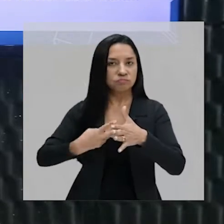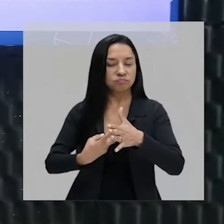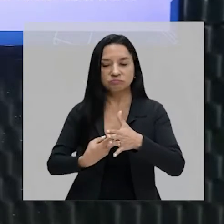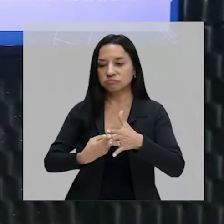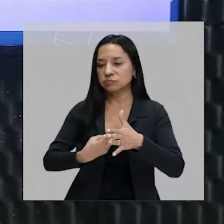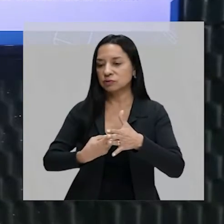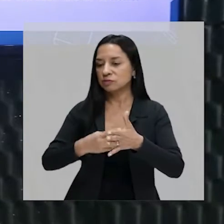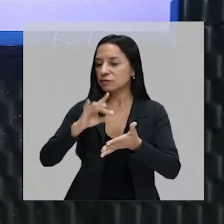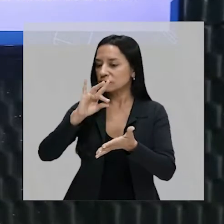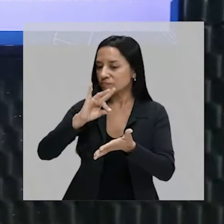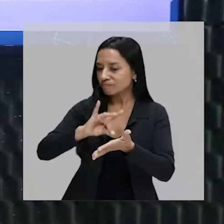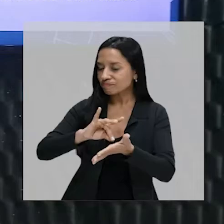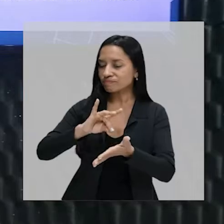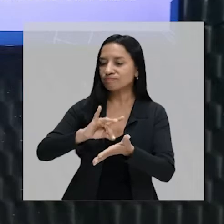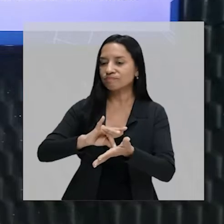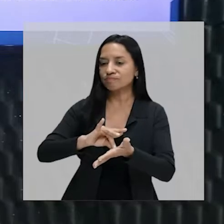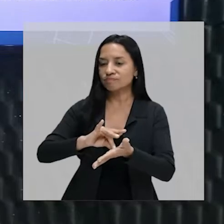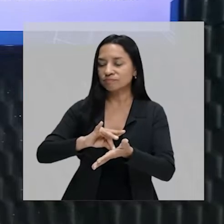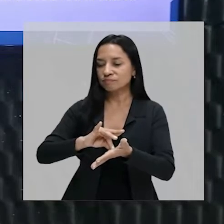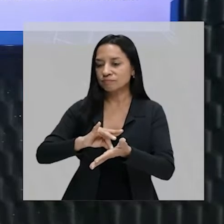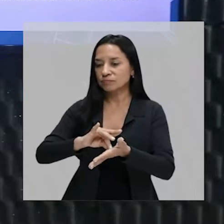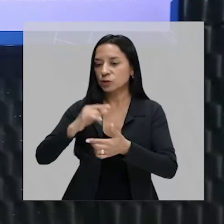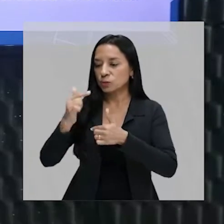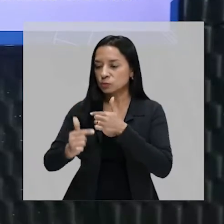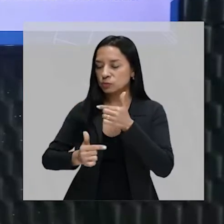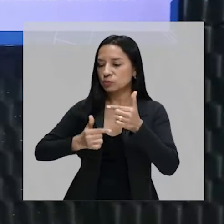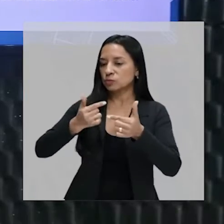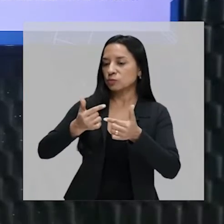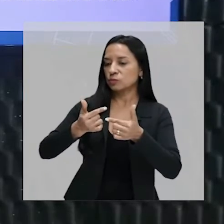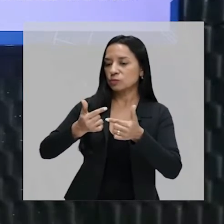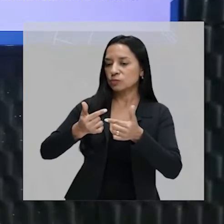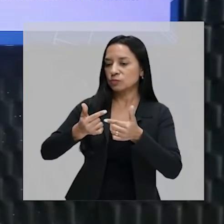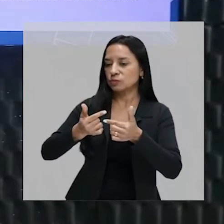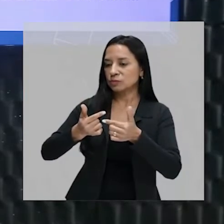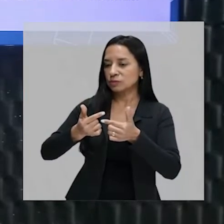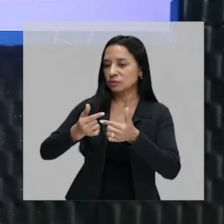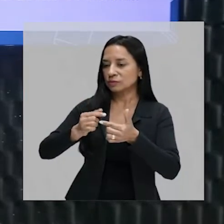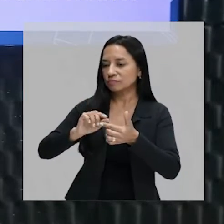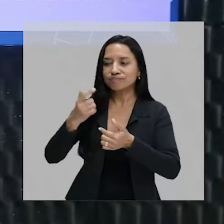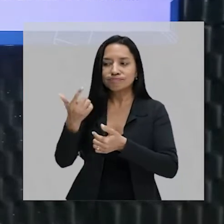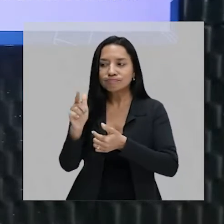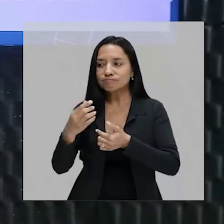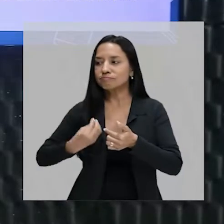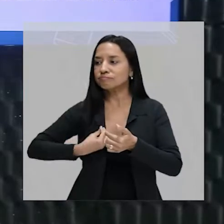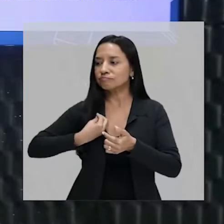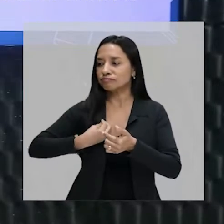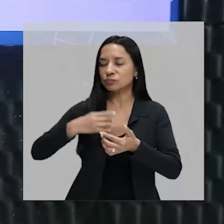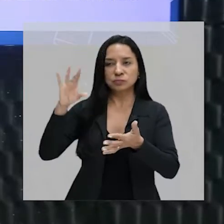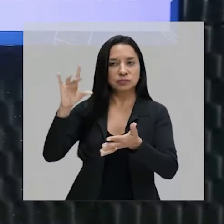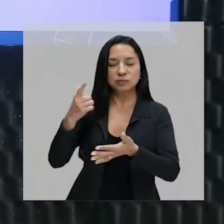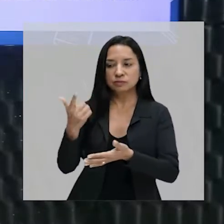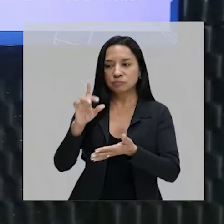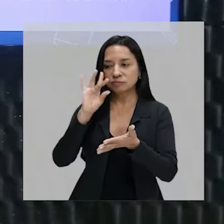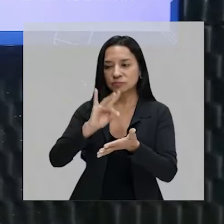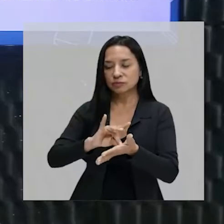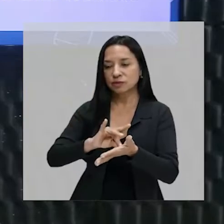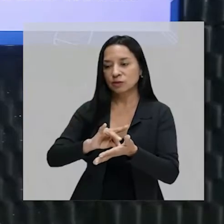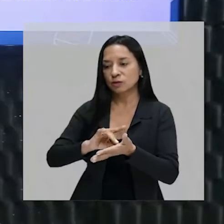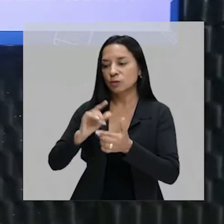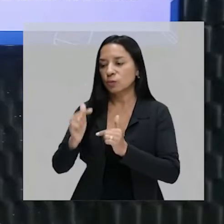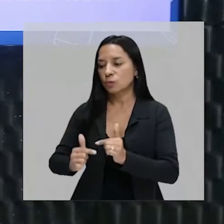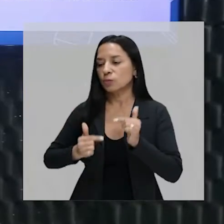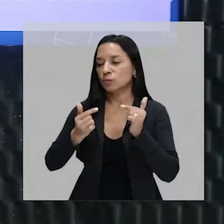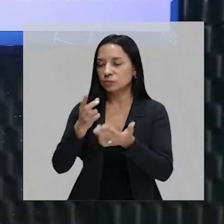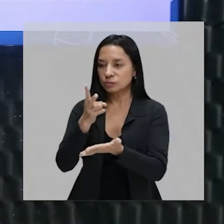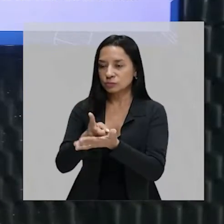que simplesmente a as suas lutas deixaram de existir pelo contrário E essas lutas vão